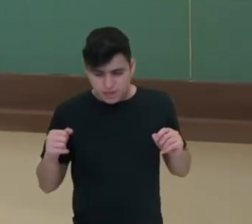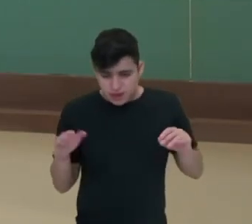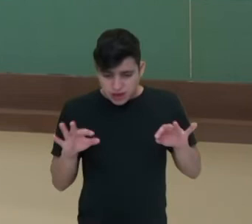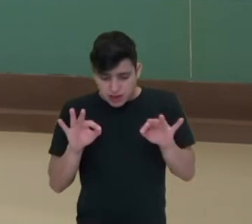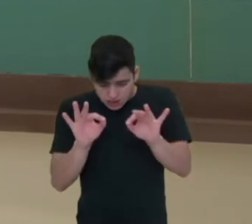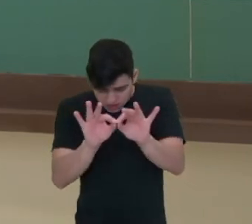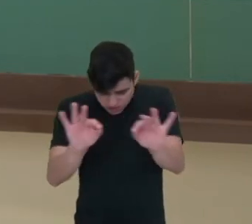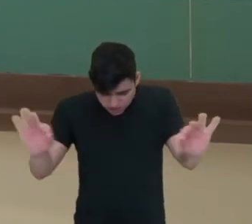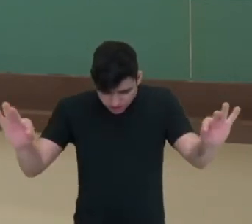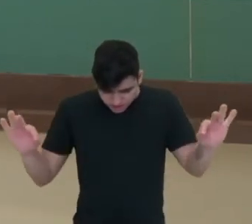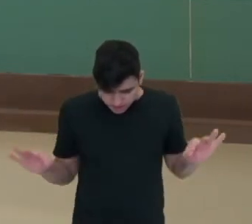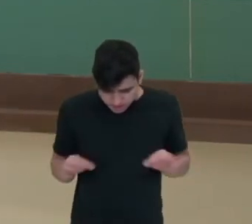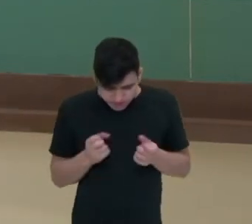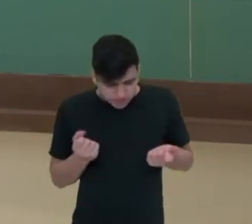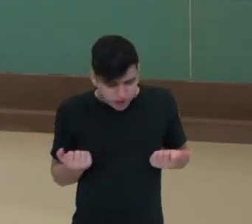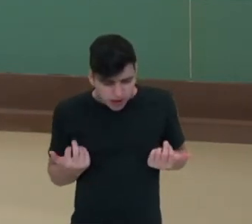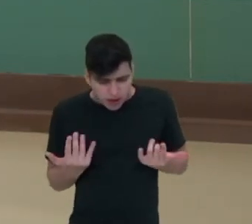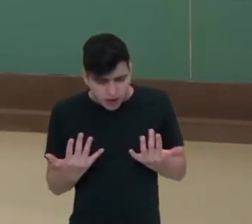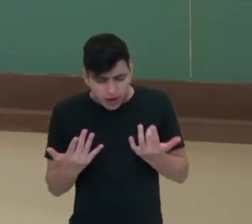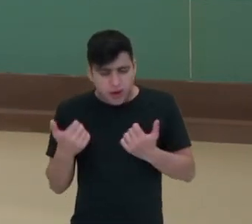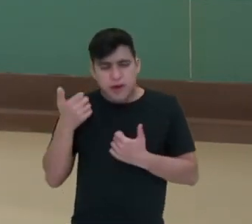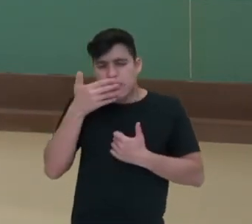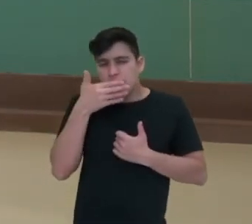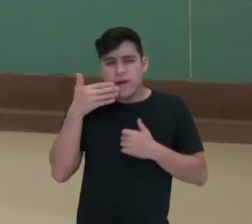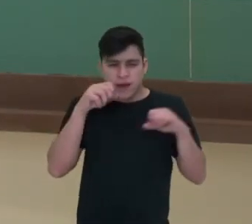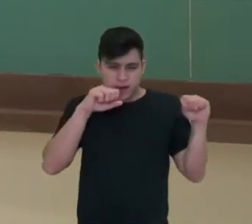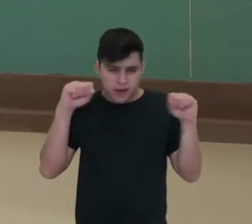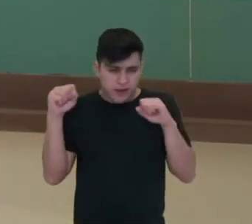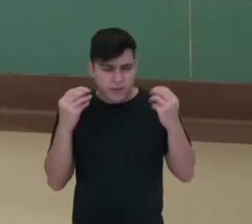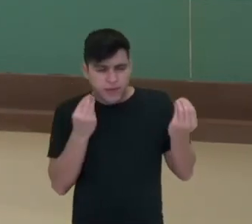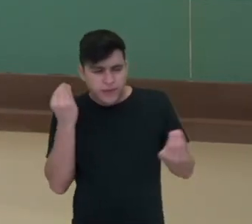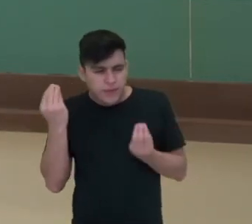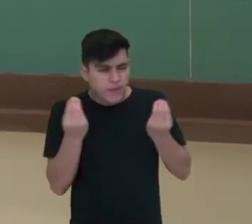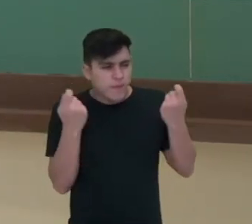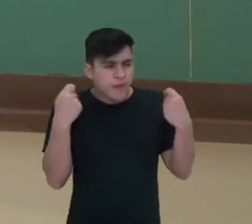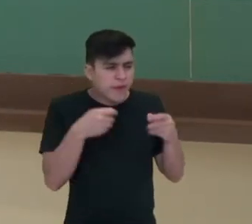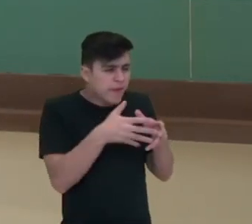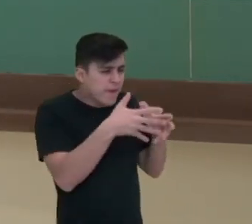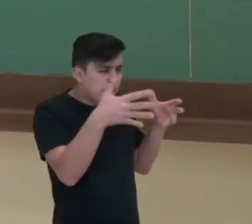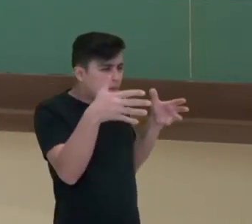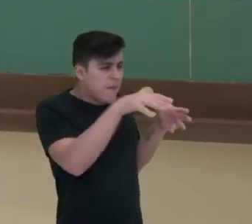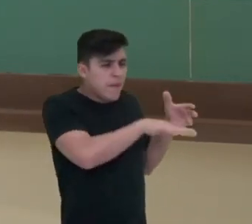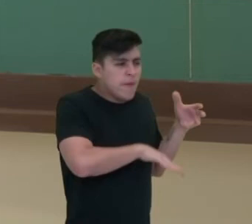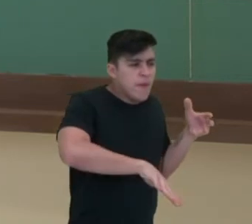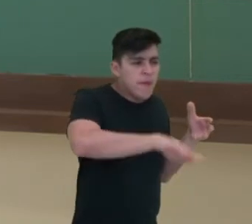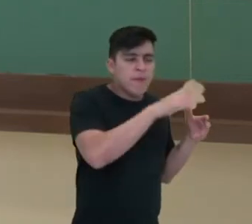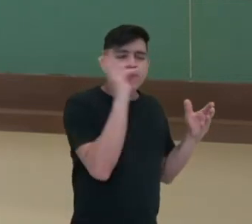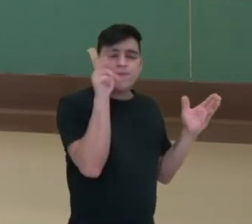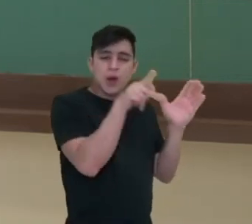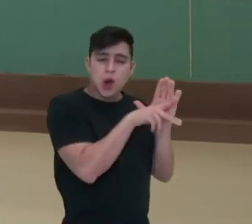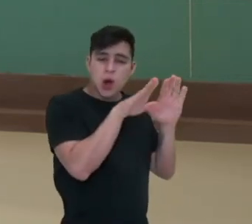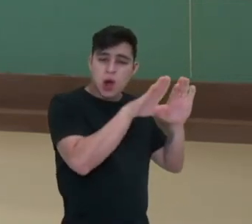produção de cana-de-açúcar, houve a necessidade de expansão, de busca de novas áreas para a